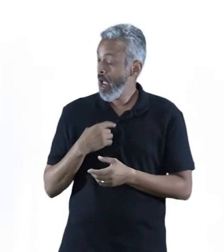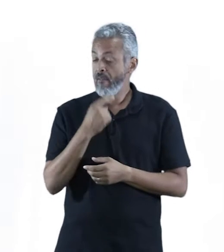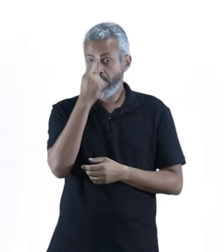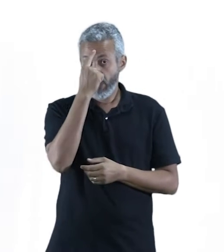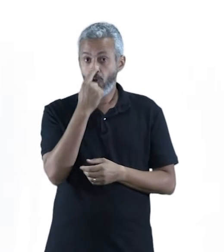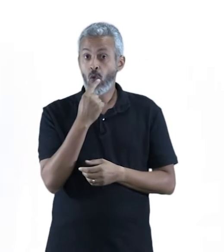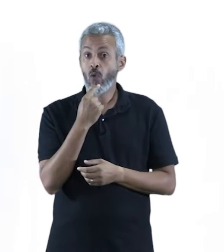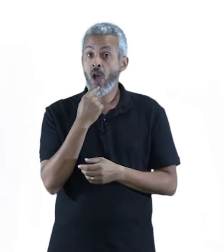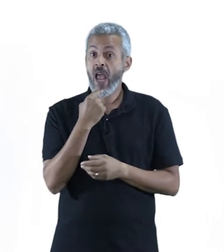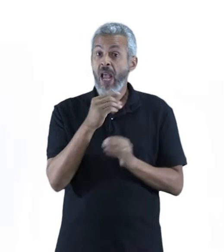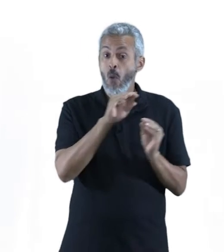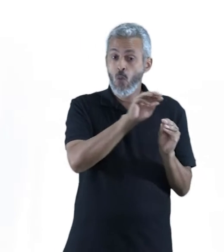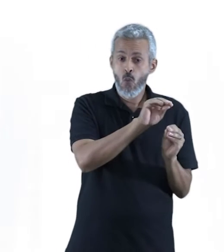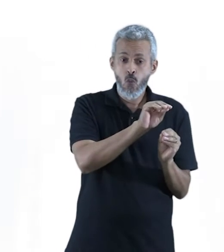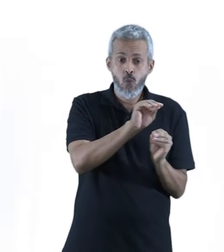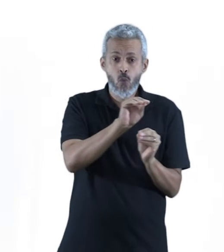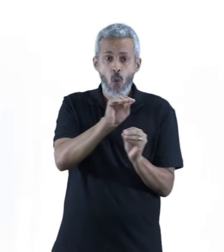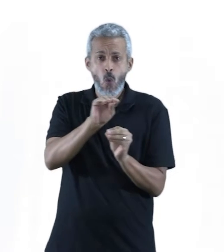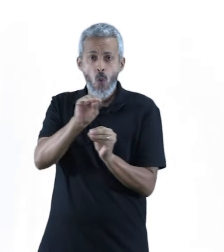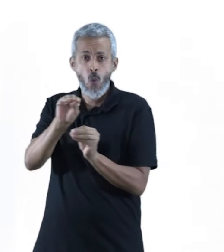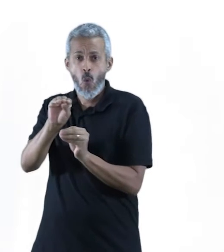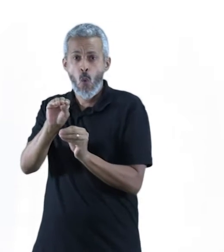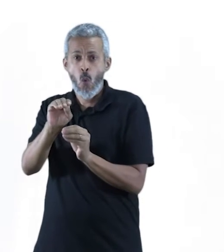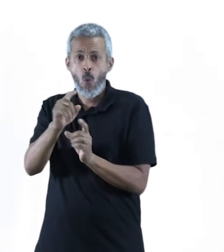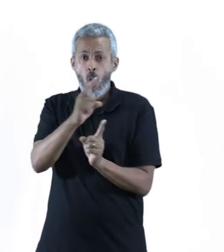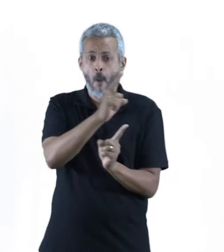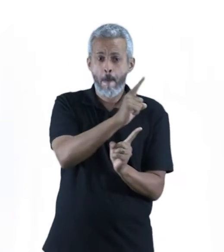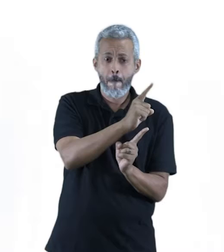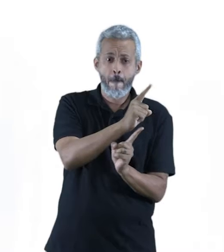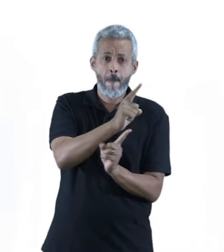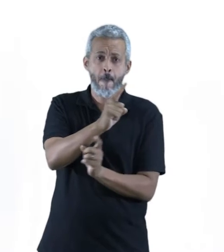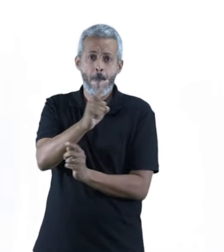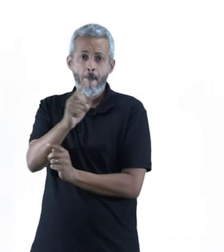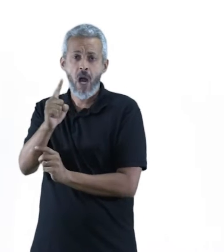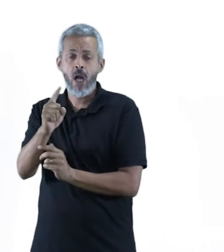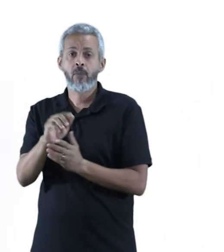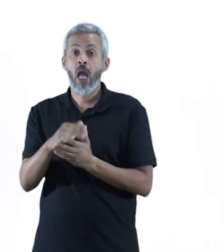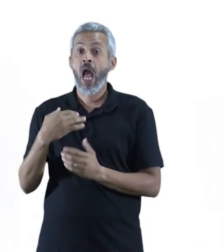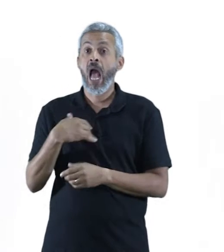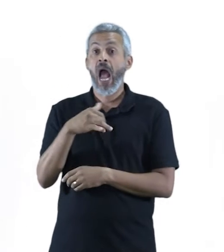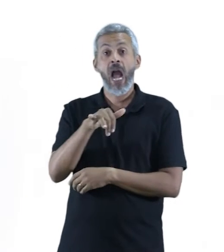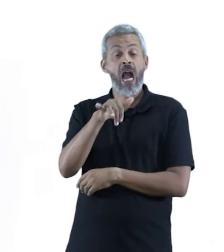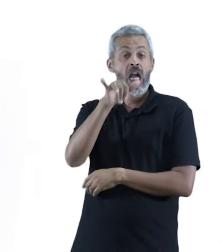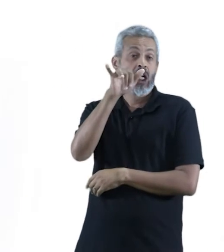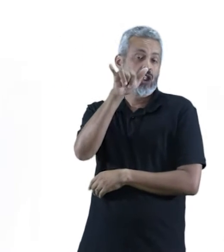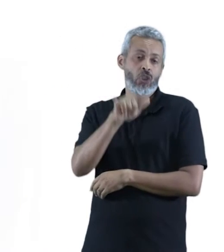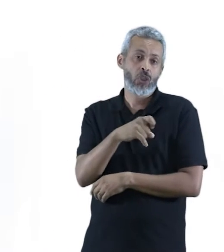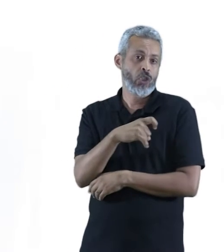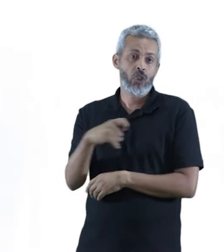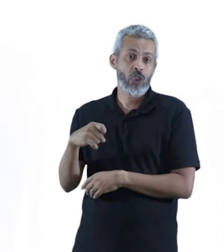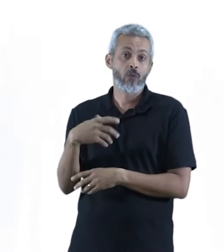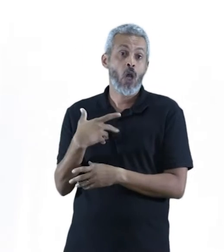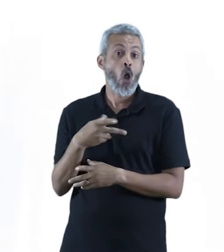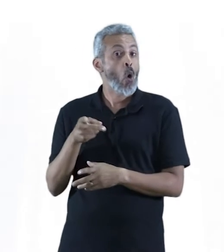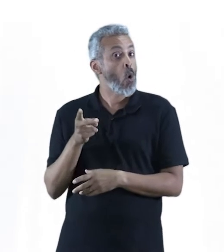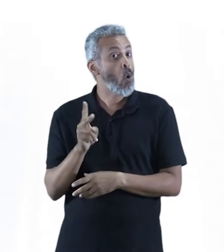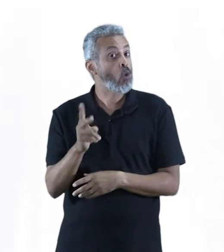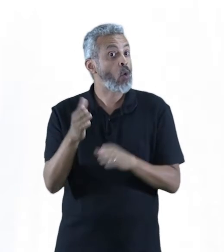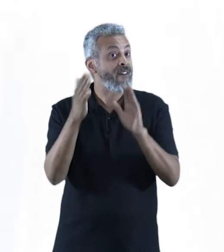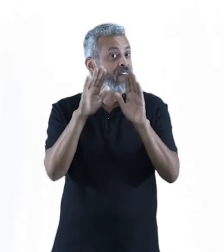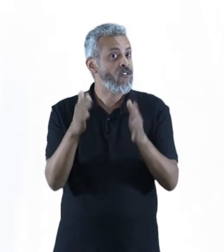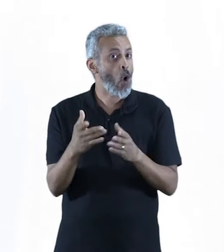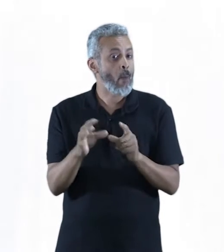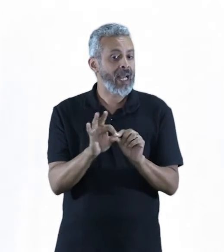figura é arrastada paralelamente ao longo do plano cartesiano, mantendo-se sua forma